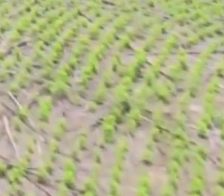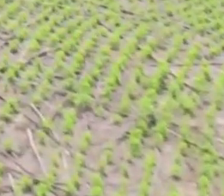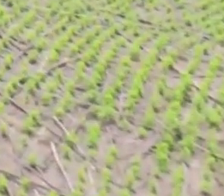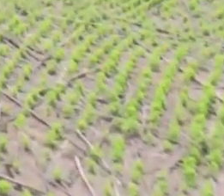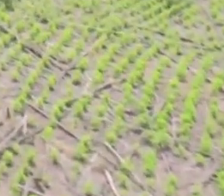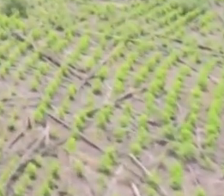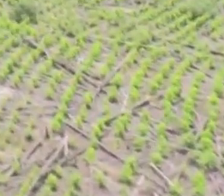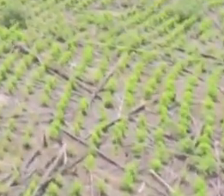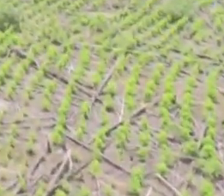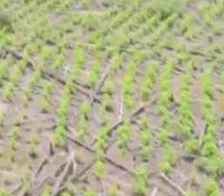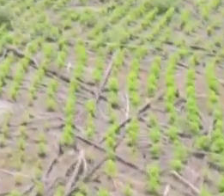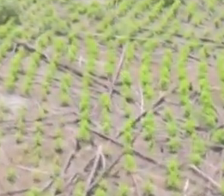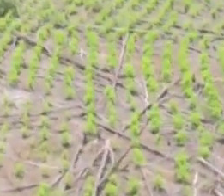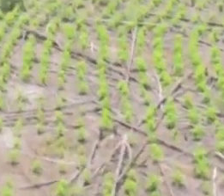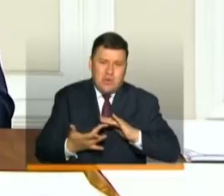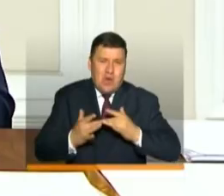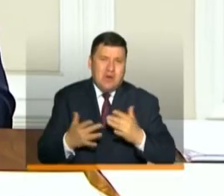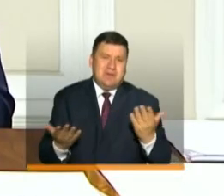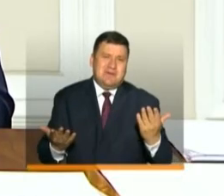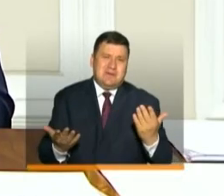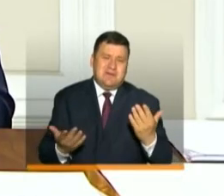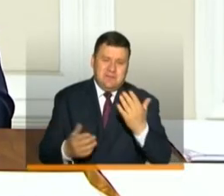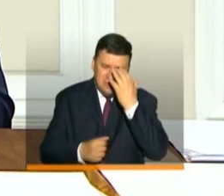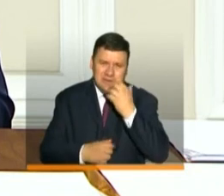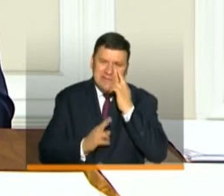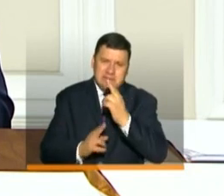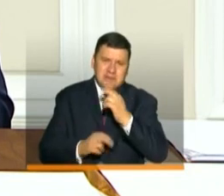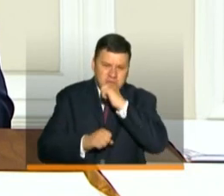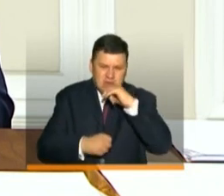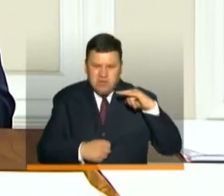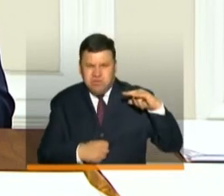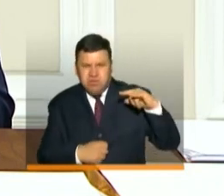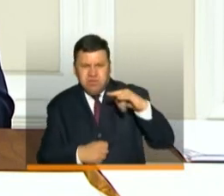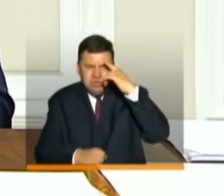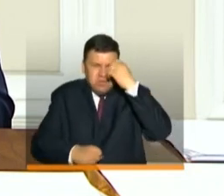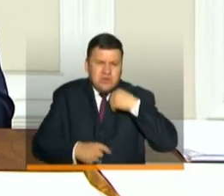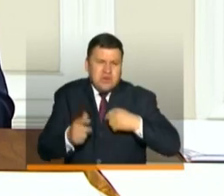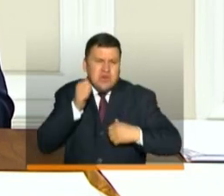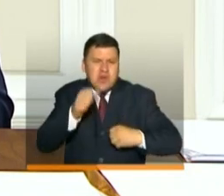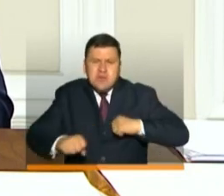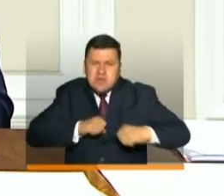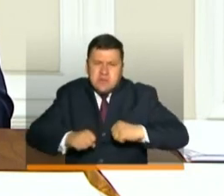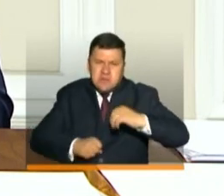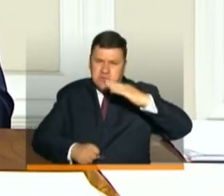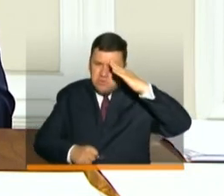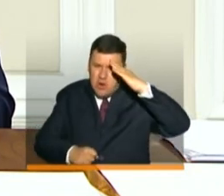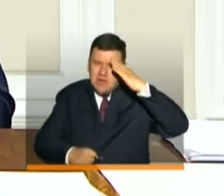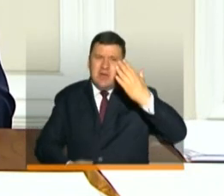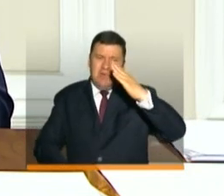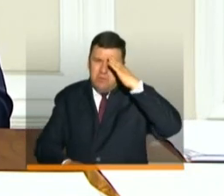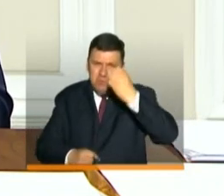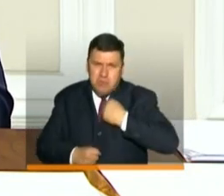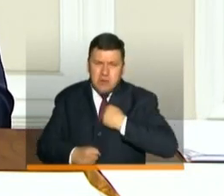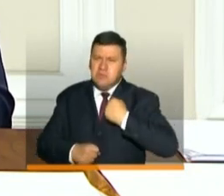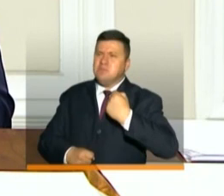vaupés no sudeste do país a tecnologia 60 smu que conhecemos o heroísmo que nossos soldados e policiais